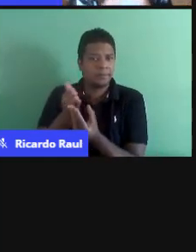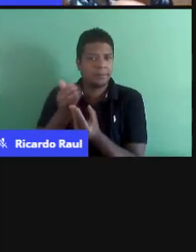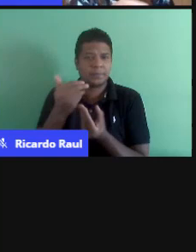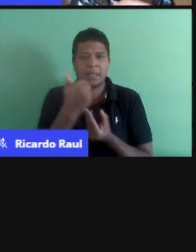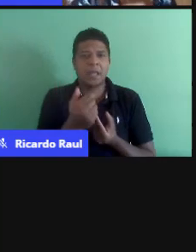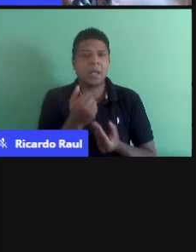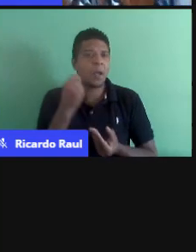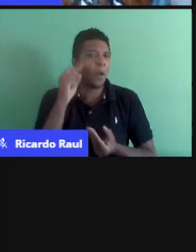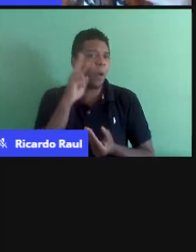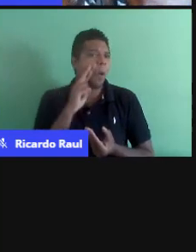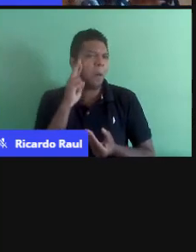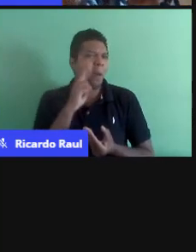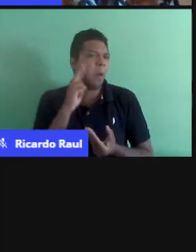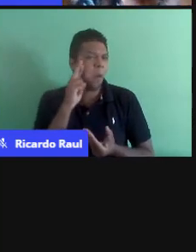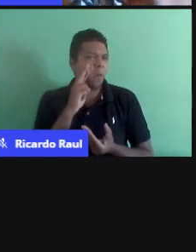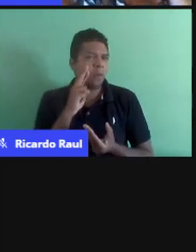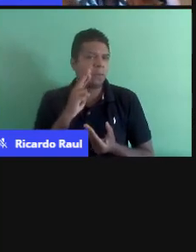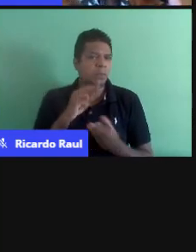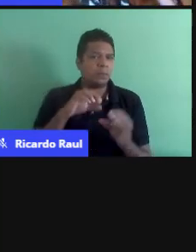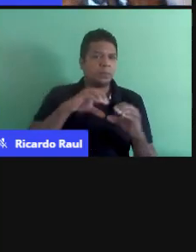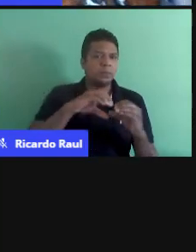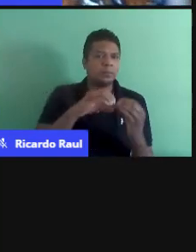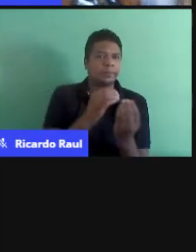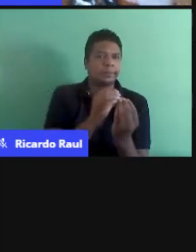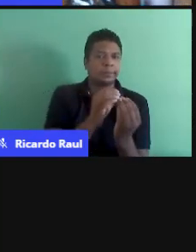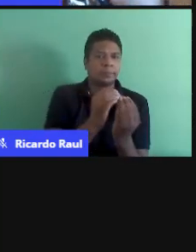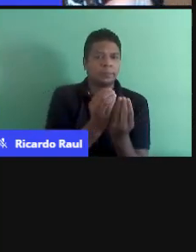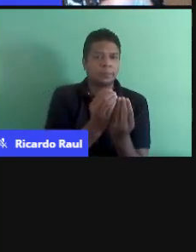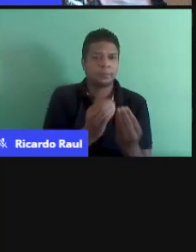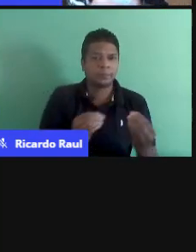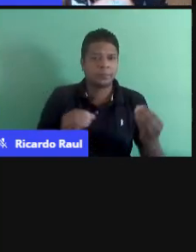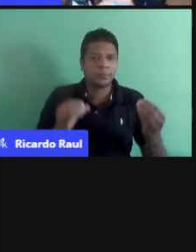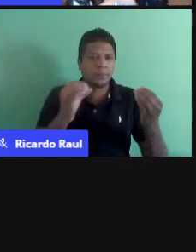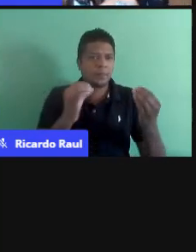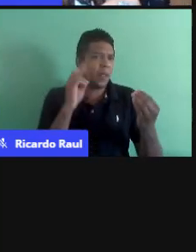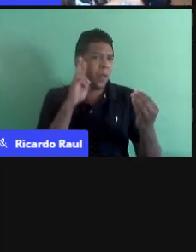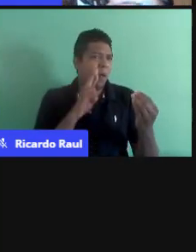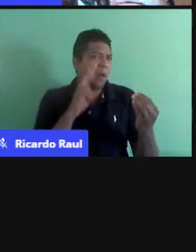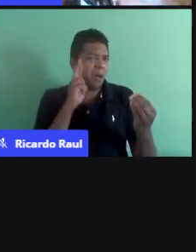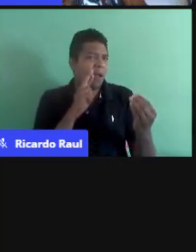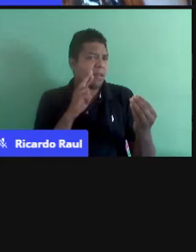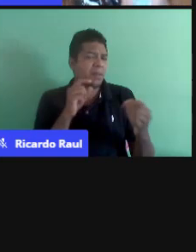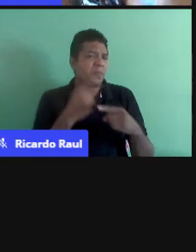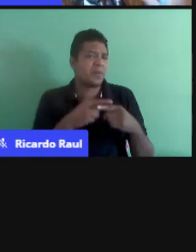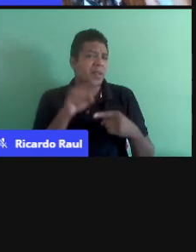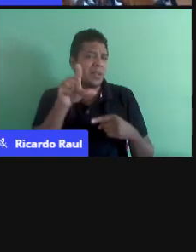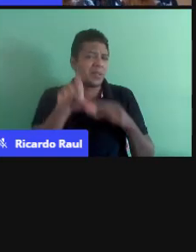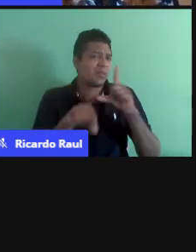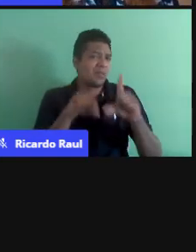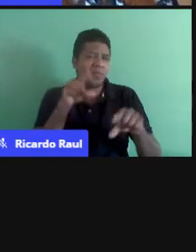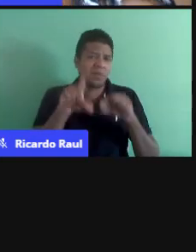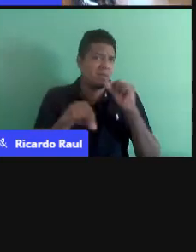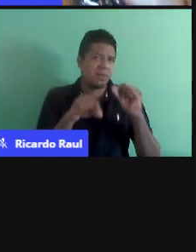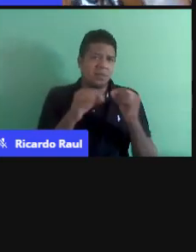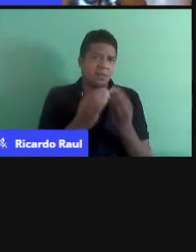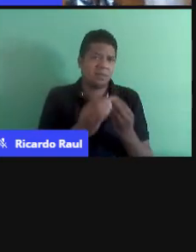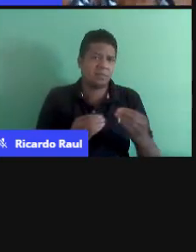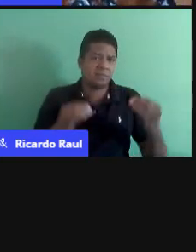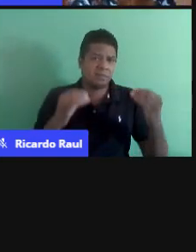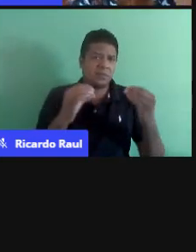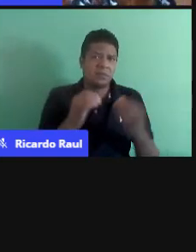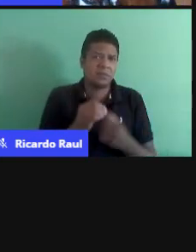que está errado, porque a melancia dela é rosa, porque é a cor que ela escolheu. Então, não existe feio, não